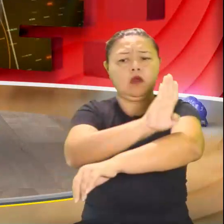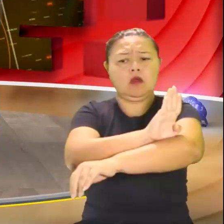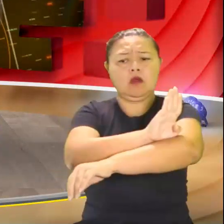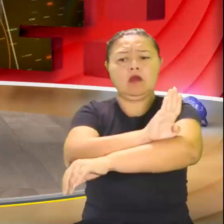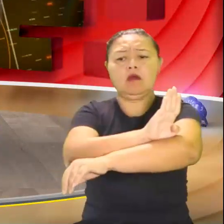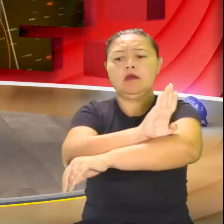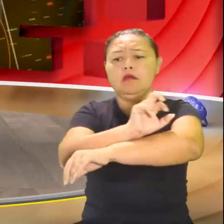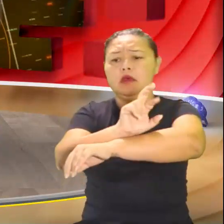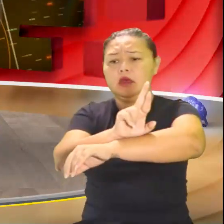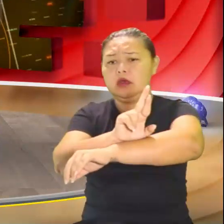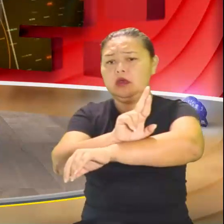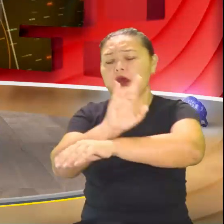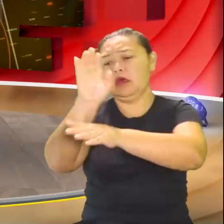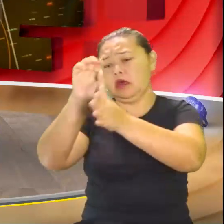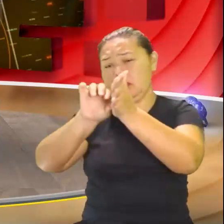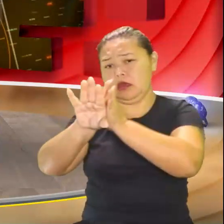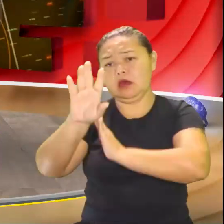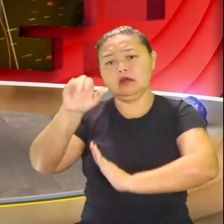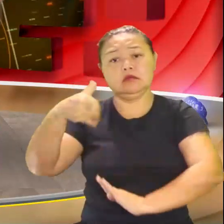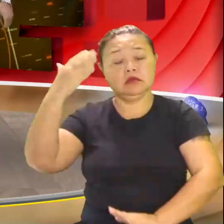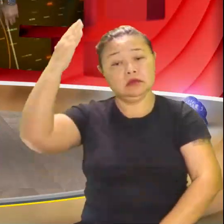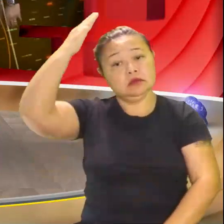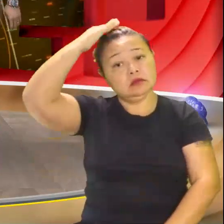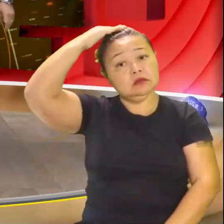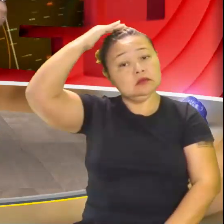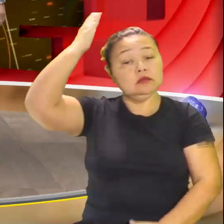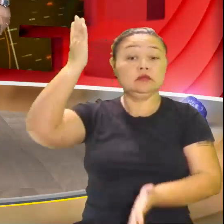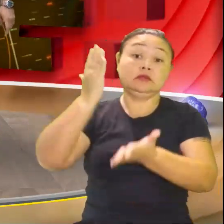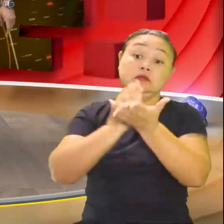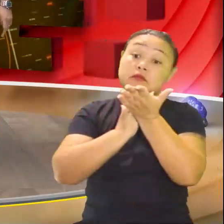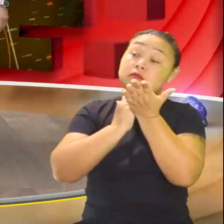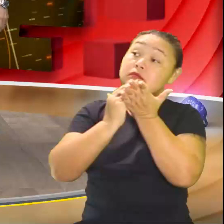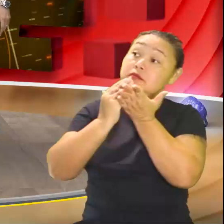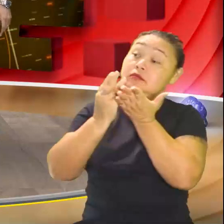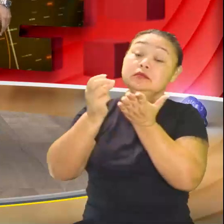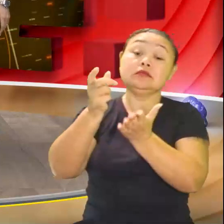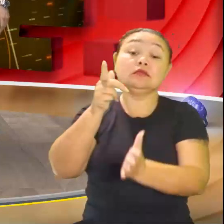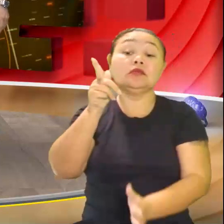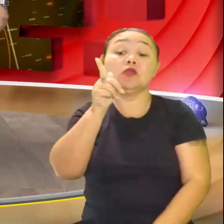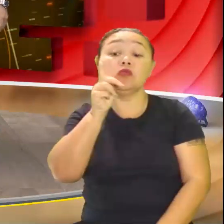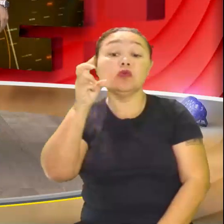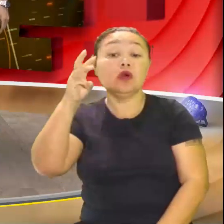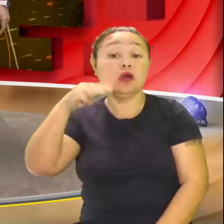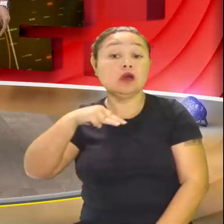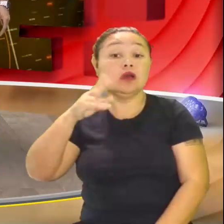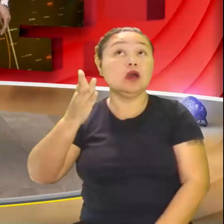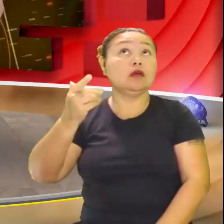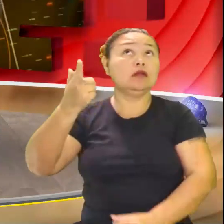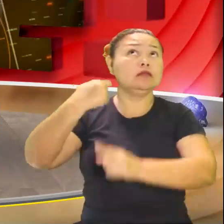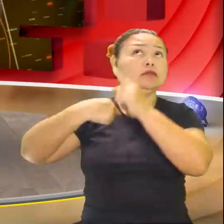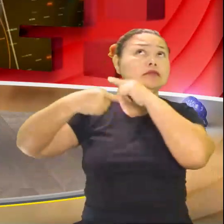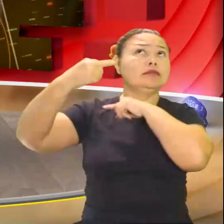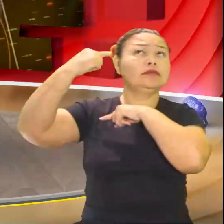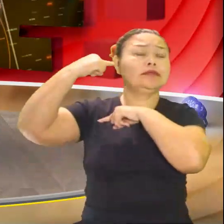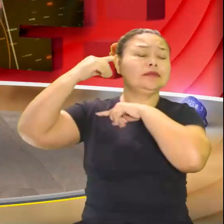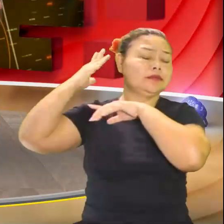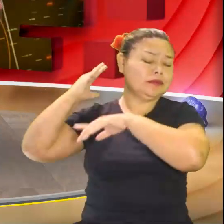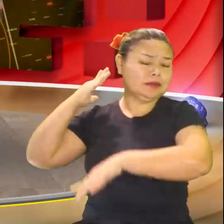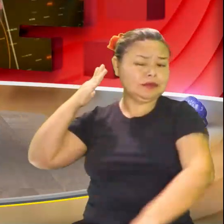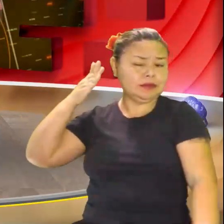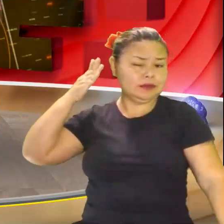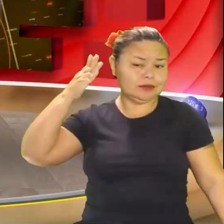sentido Cacoal e de Paraná, começa lá em Guajará, 364. Não, começa no Acre e vai